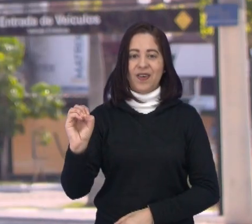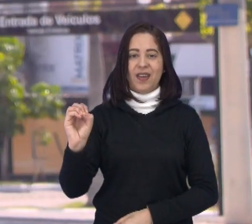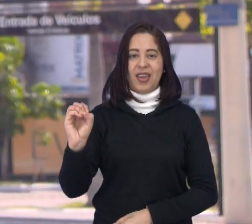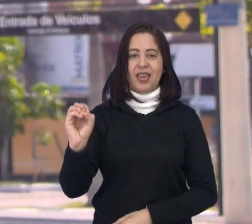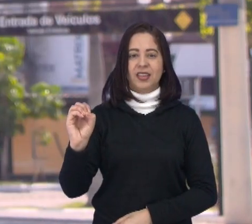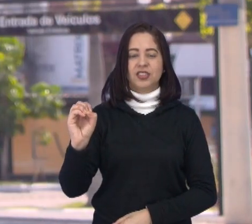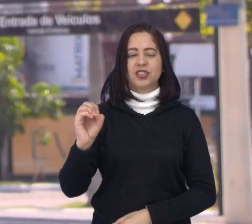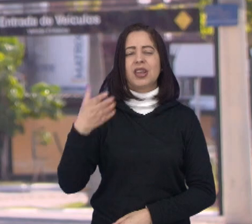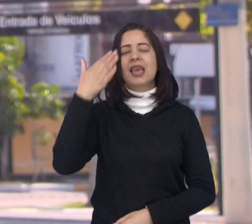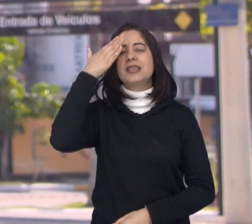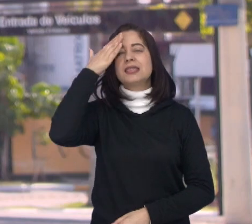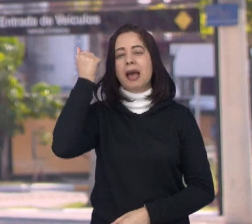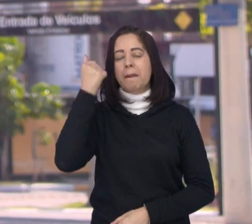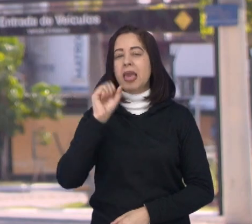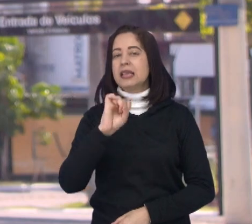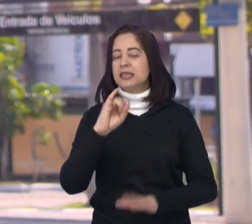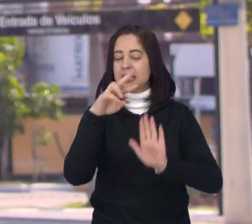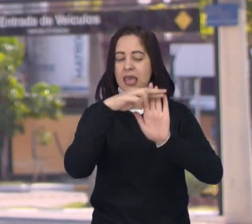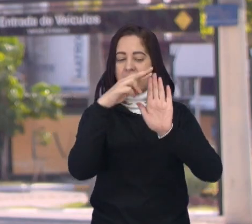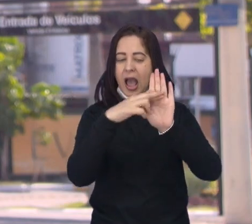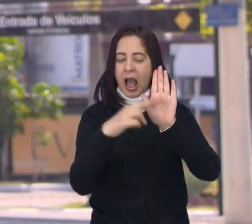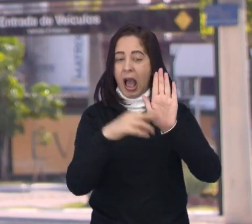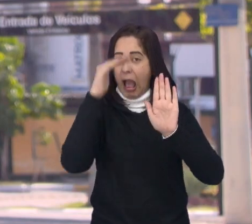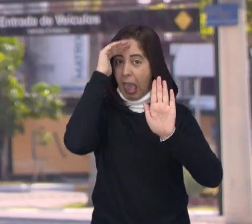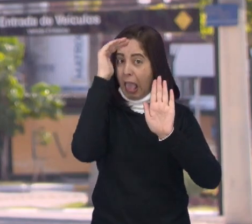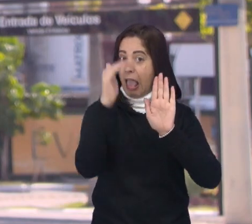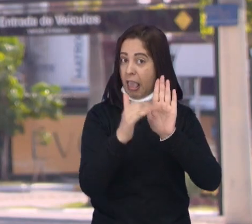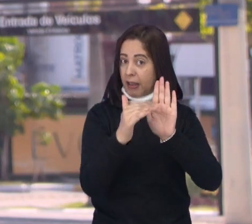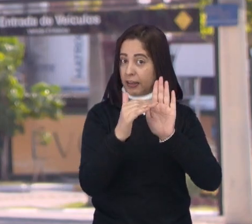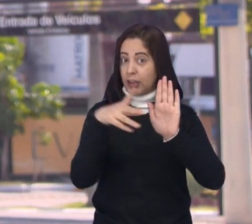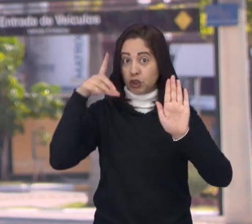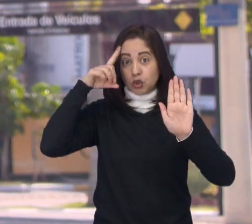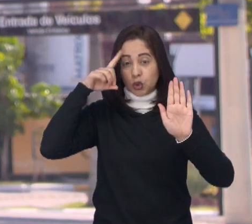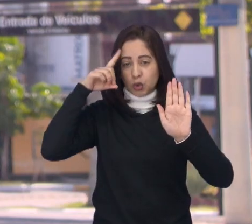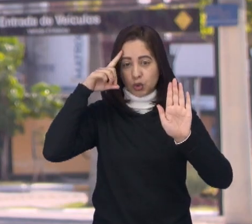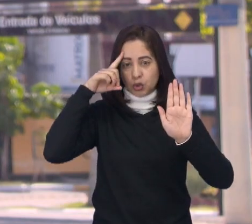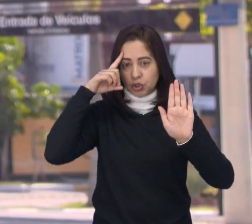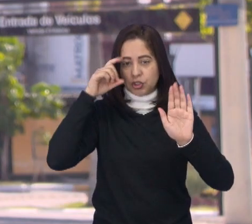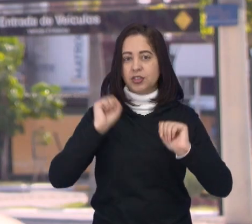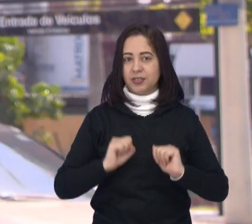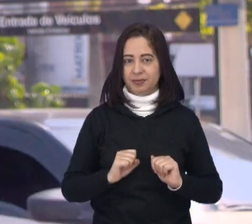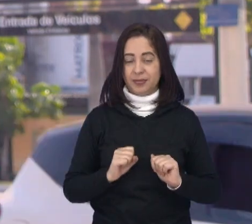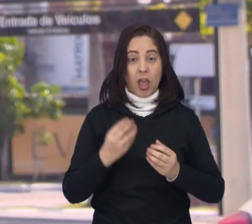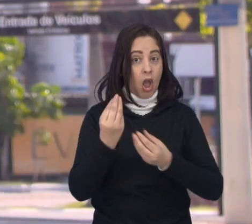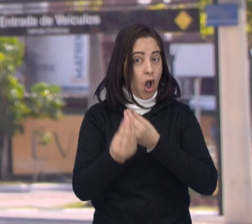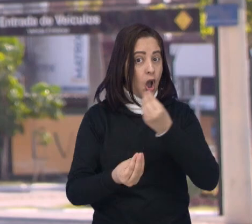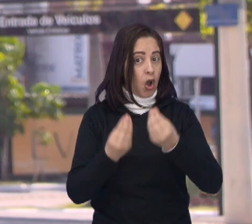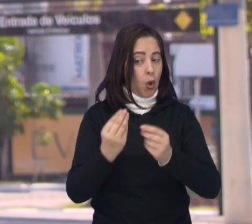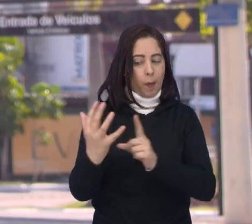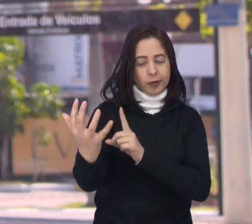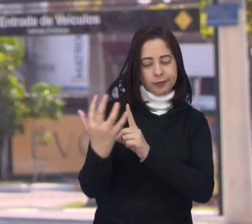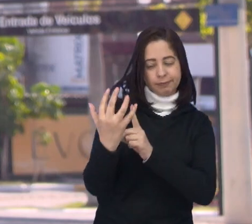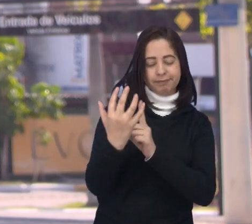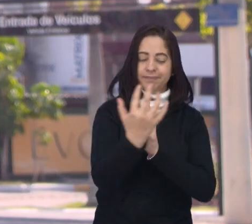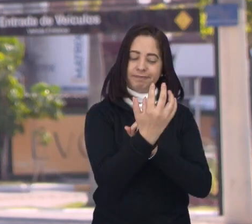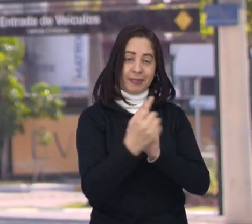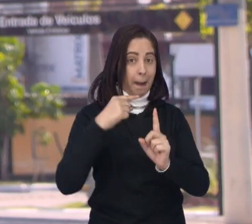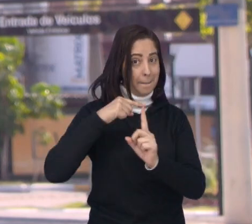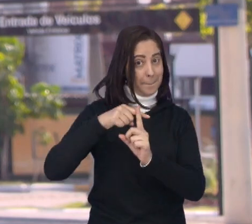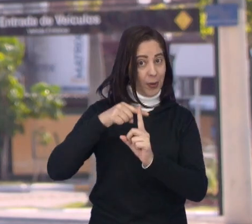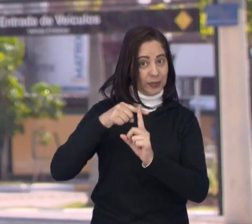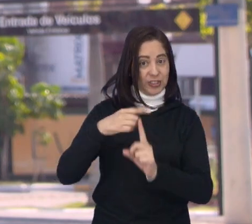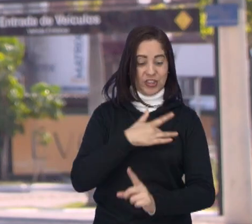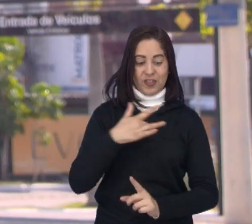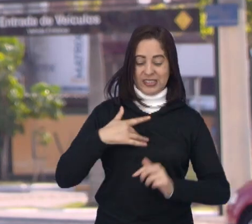para saber como que as regras de proteção são aplicadas no dia a dia e como que elas impactam positivamente para garantir